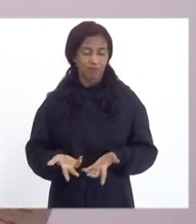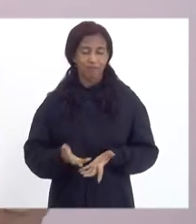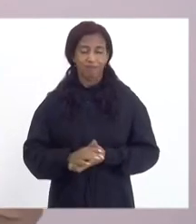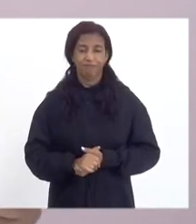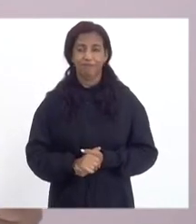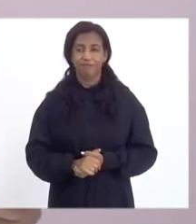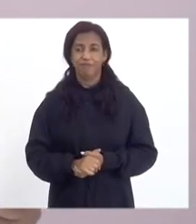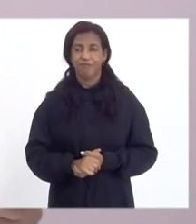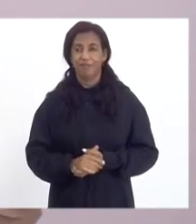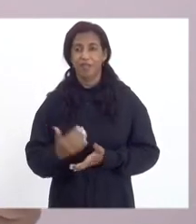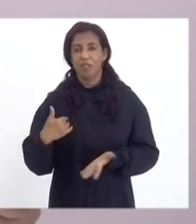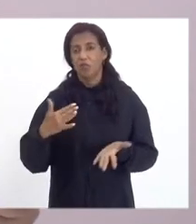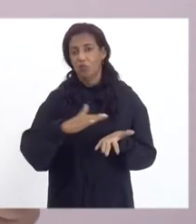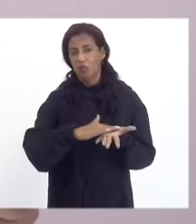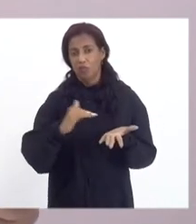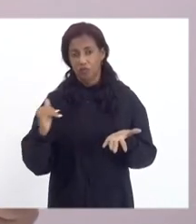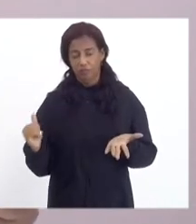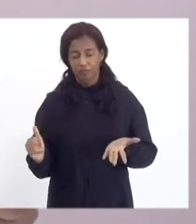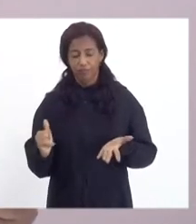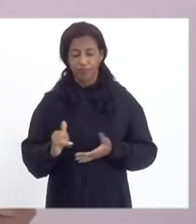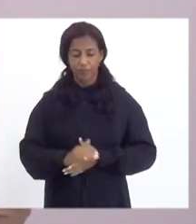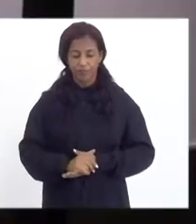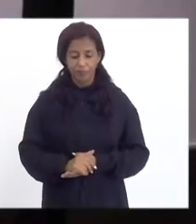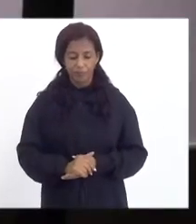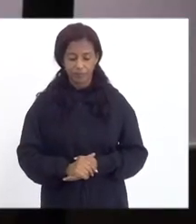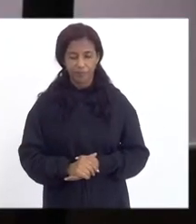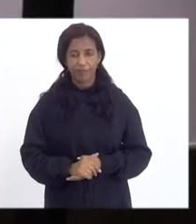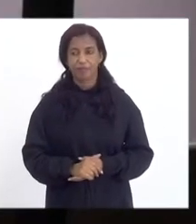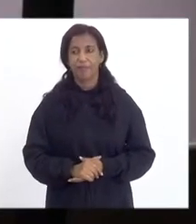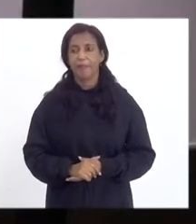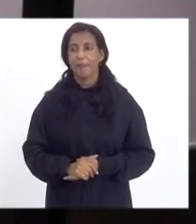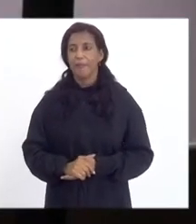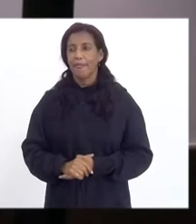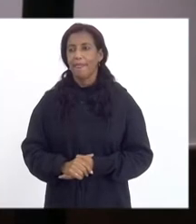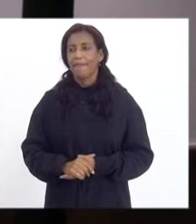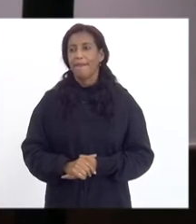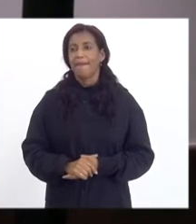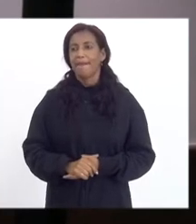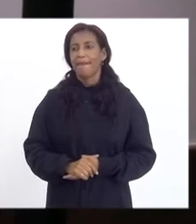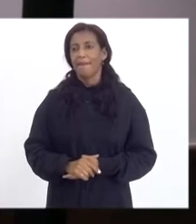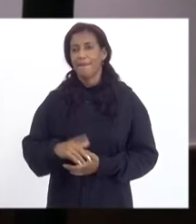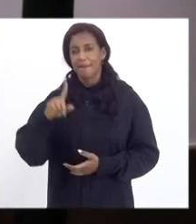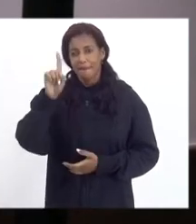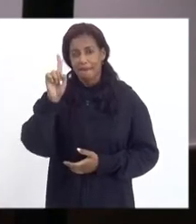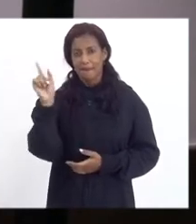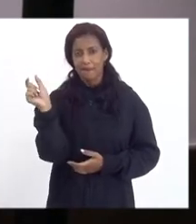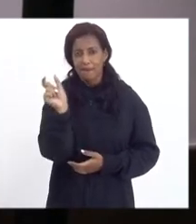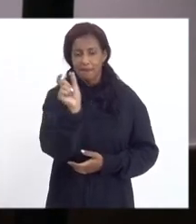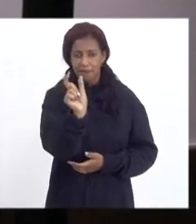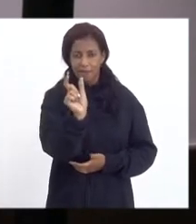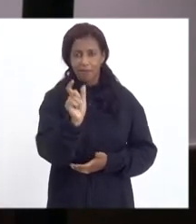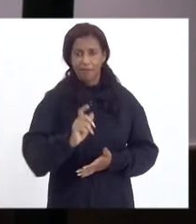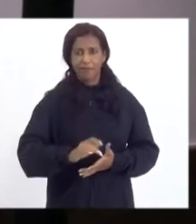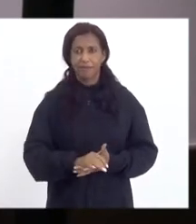esse debate agora, vou retirar de pauta e... Deputado Márcio Pacheco, eu queria só uma consideração